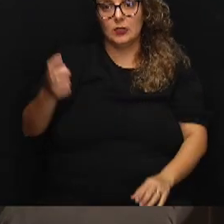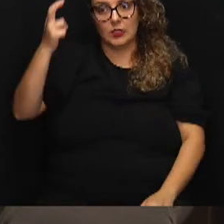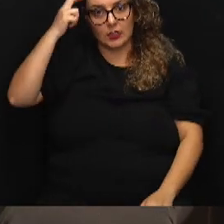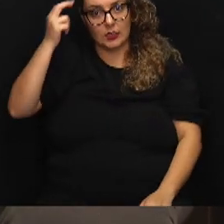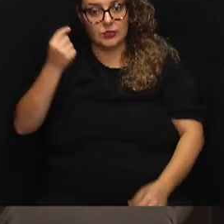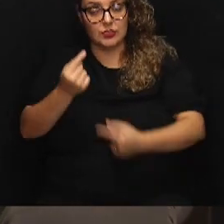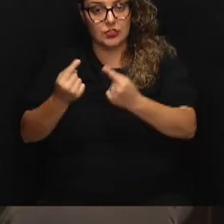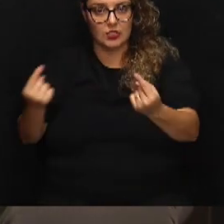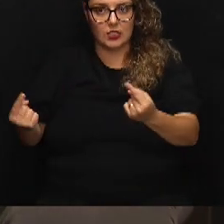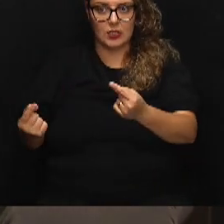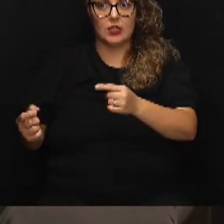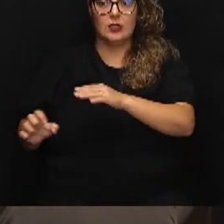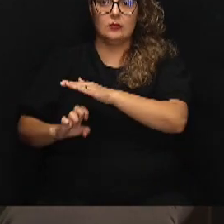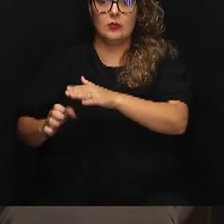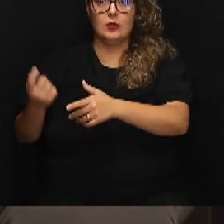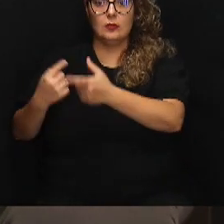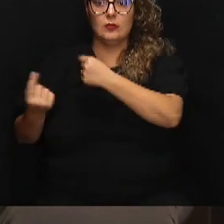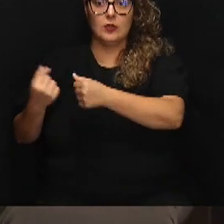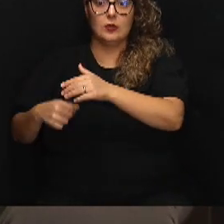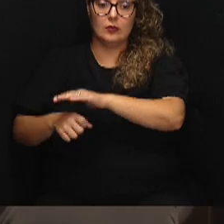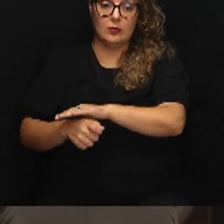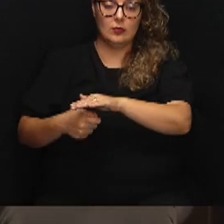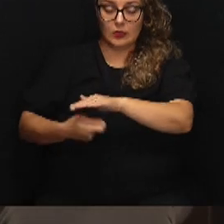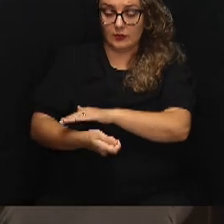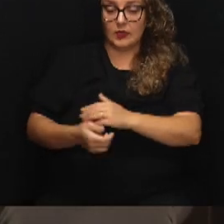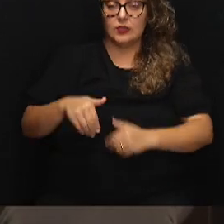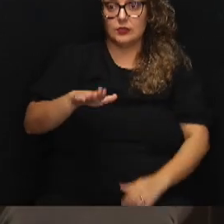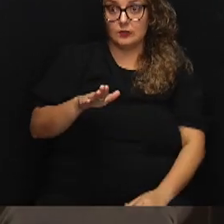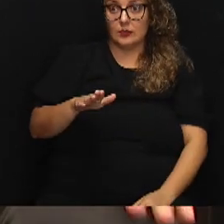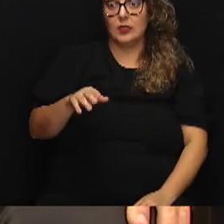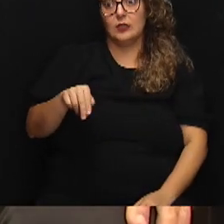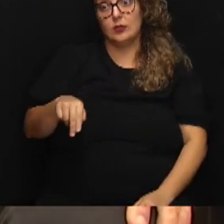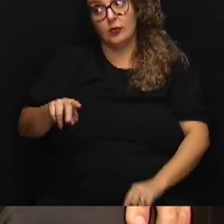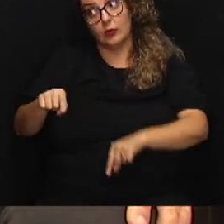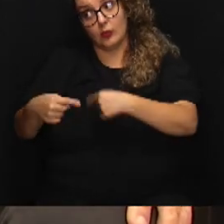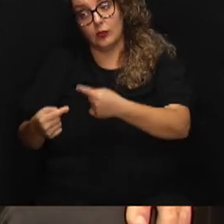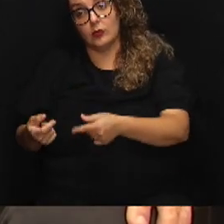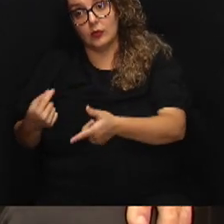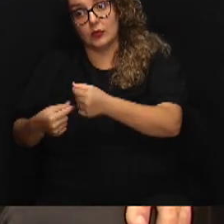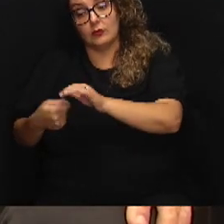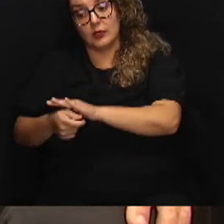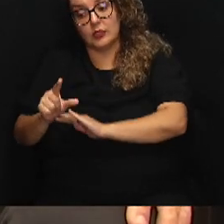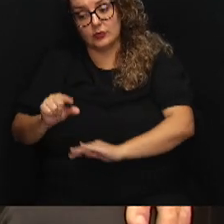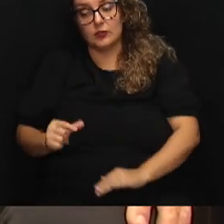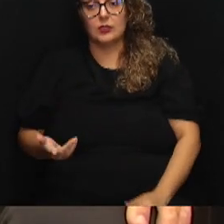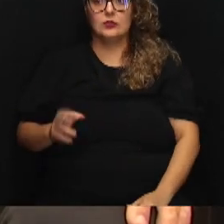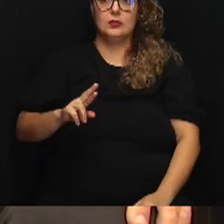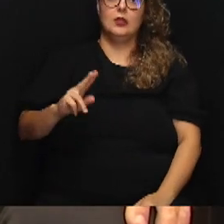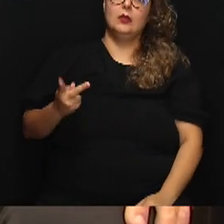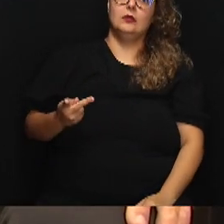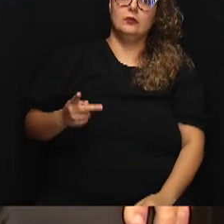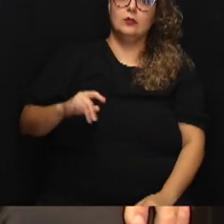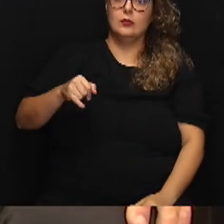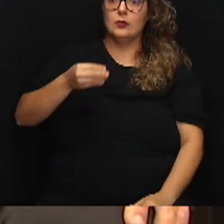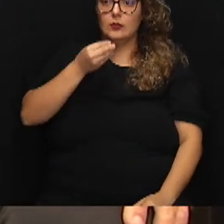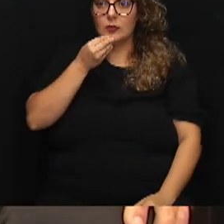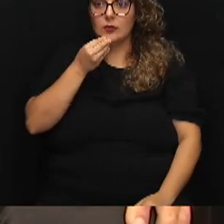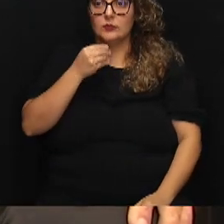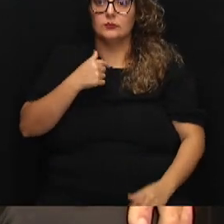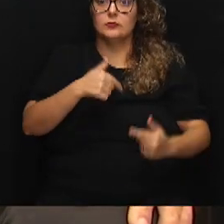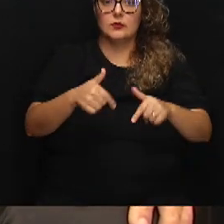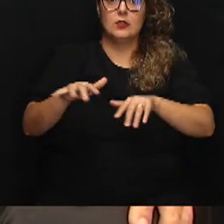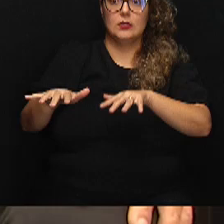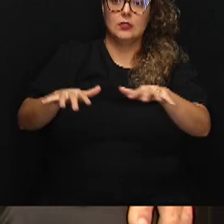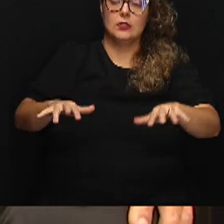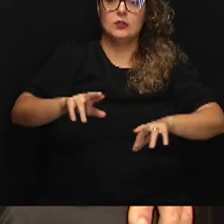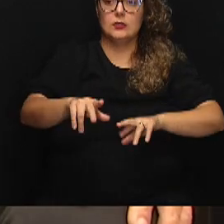empresa. Uma que investe mais ou investe menos no conceito de RH. Você tem a oportunidade a todo momento de atuar em segmentos